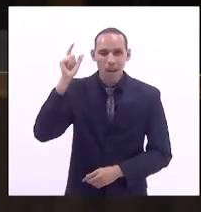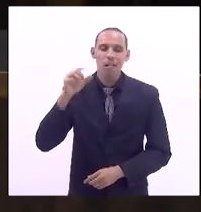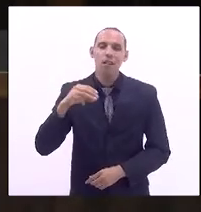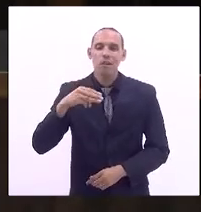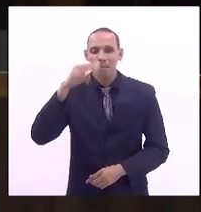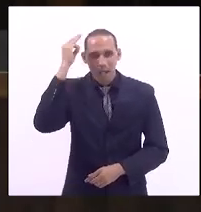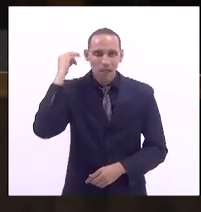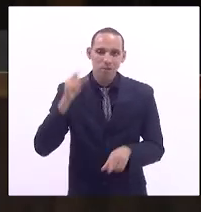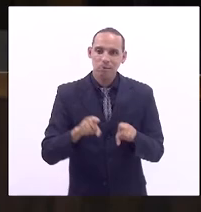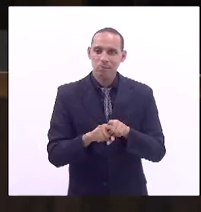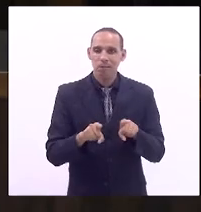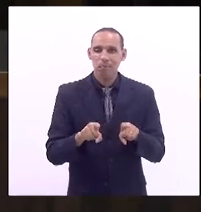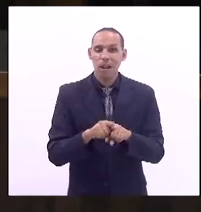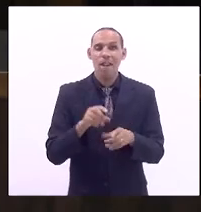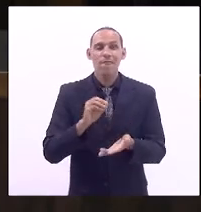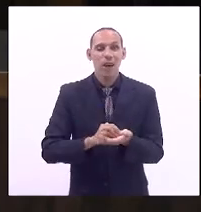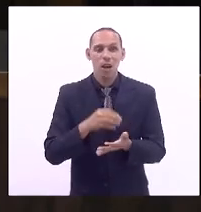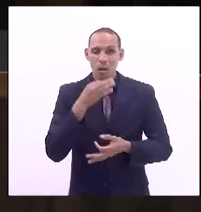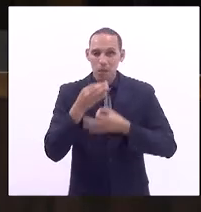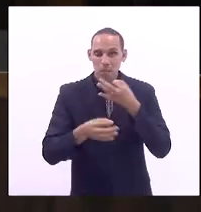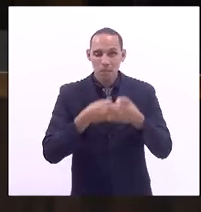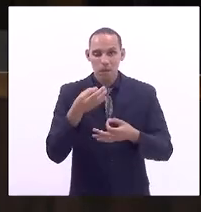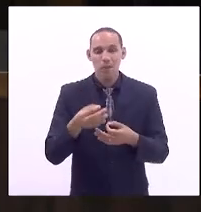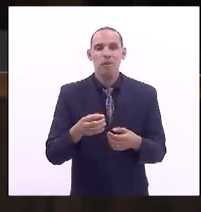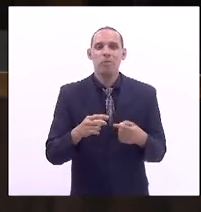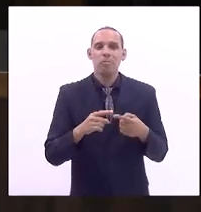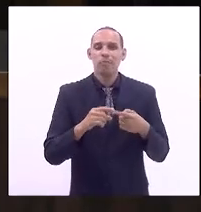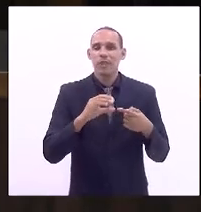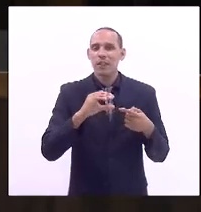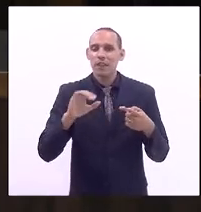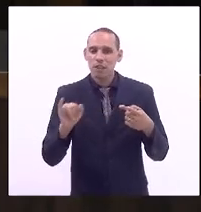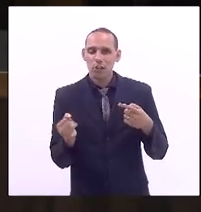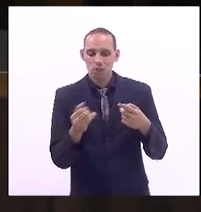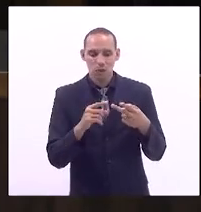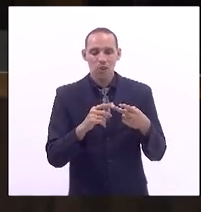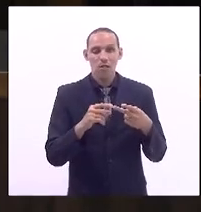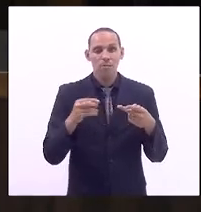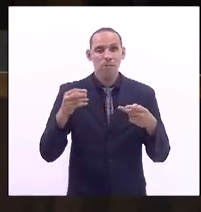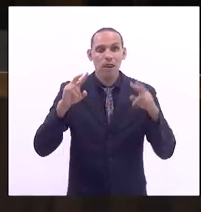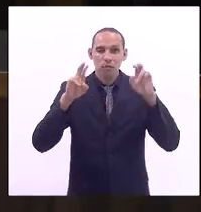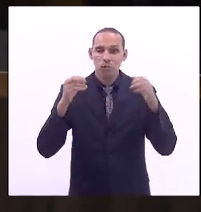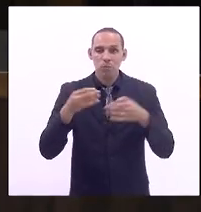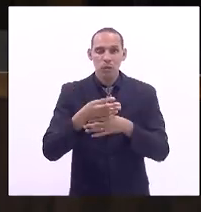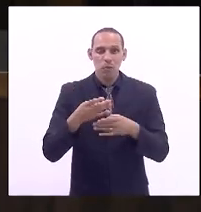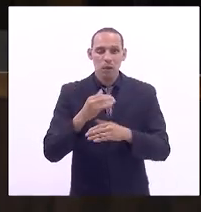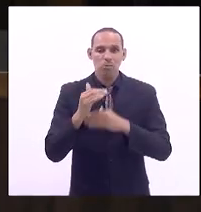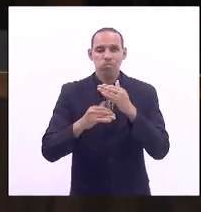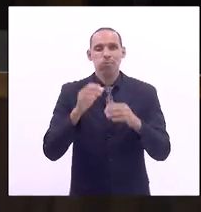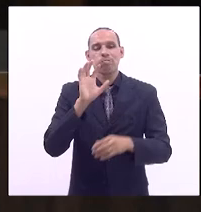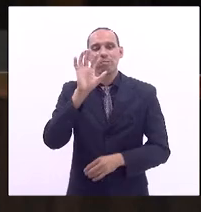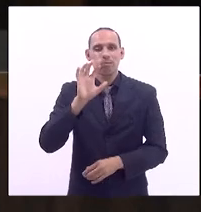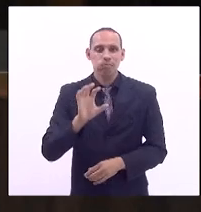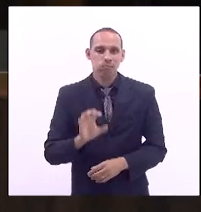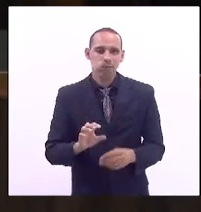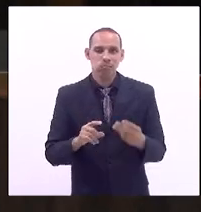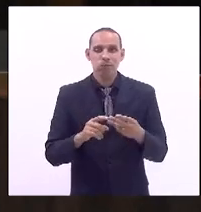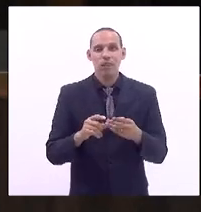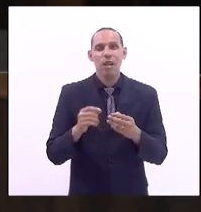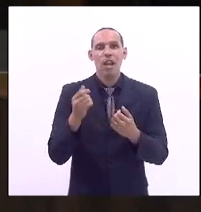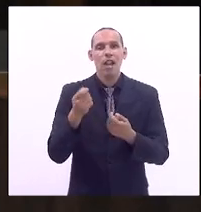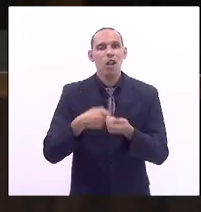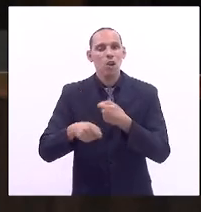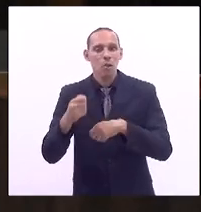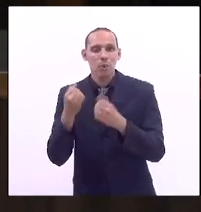vendendo de pareceres das comissões condição justiças de assunto o movimento jornal economia dos de